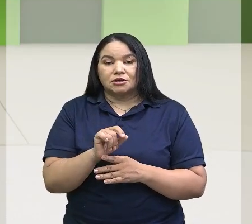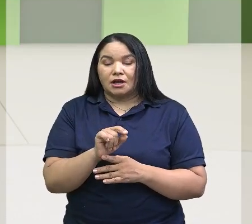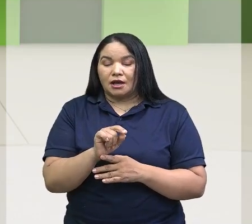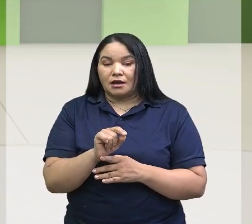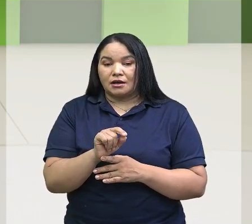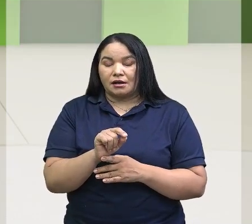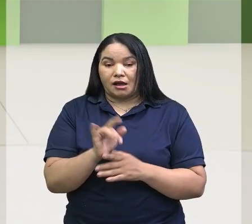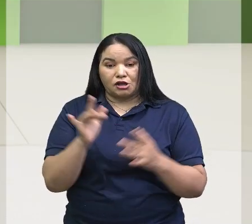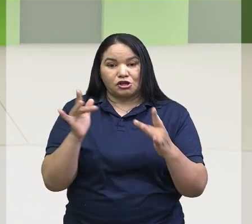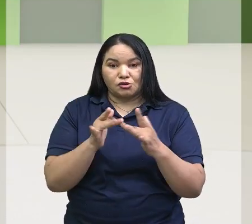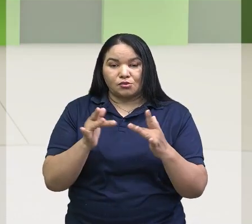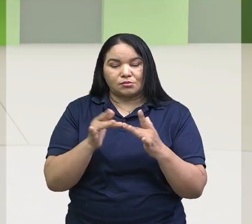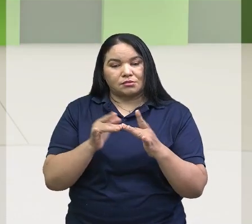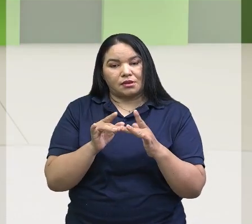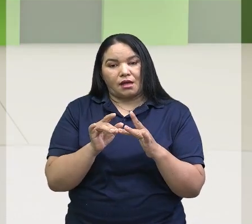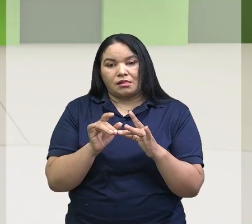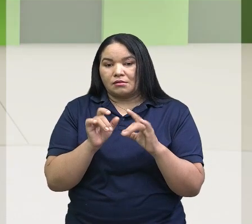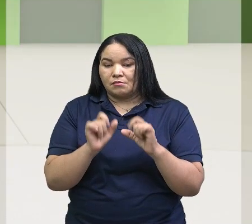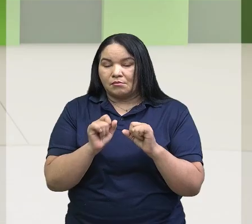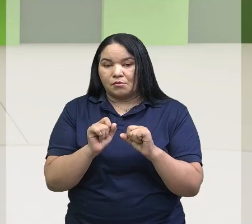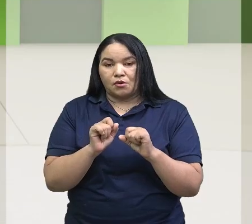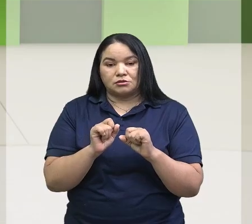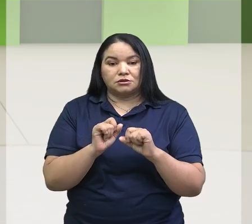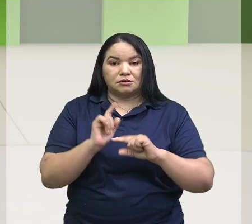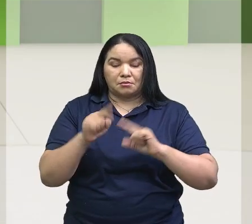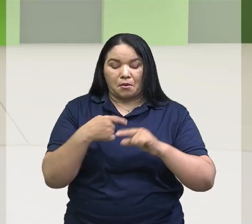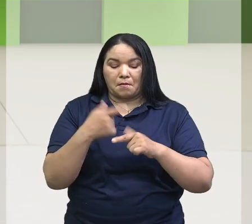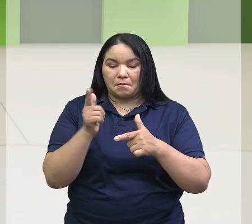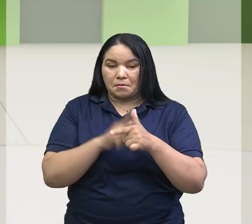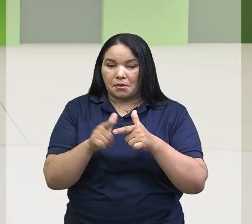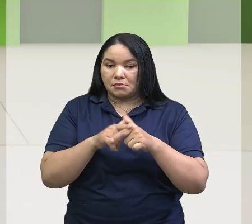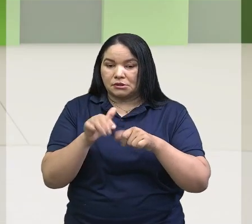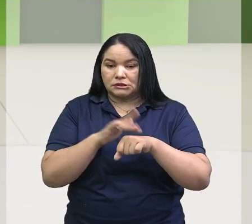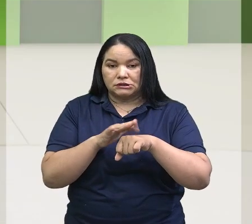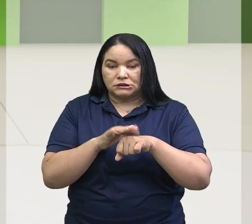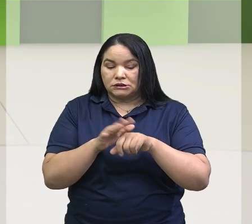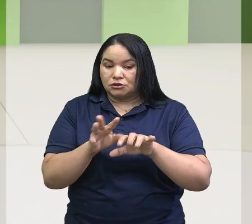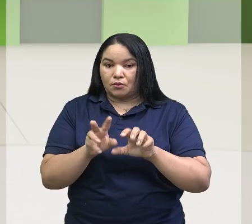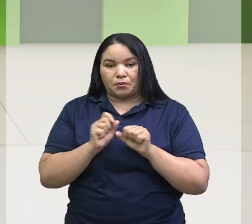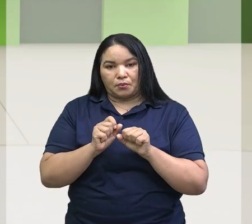tenha contato com alguma contaminação, não receba